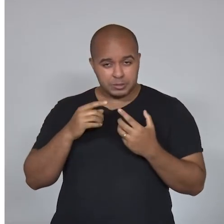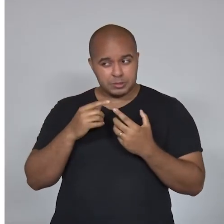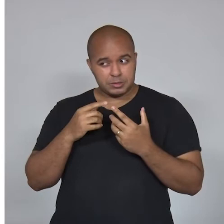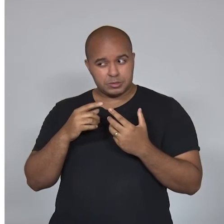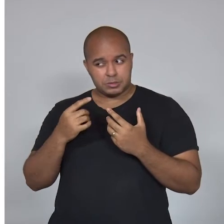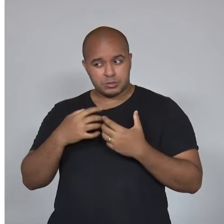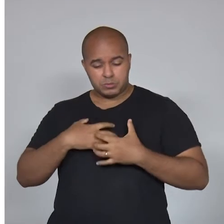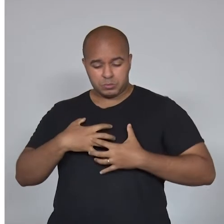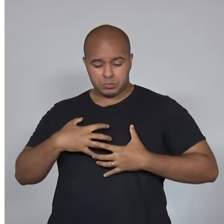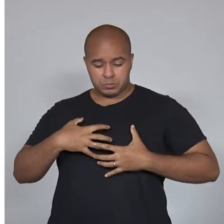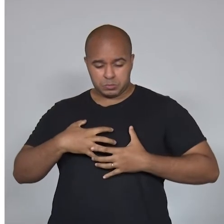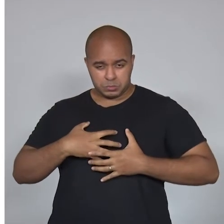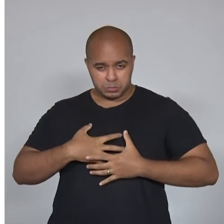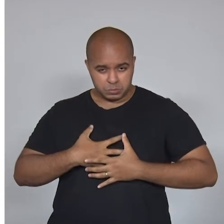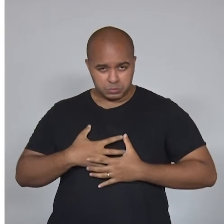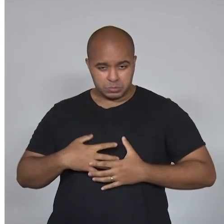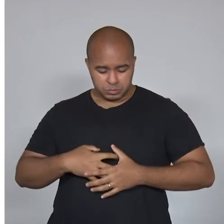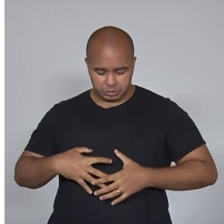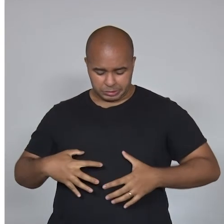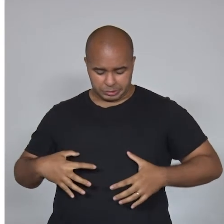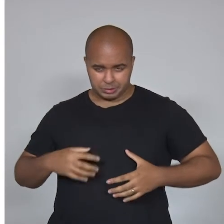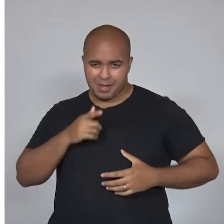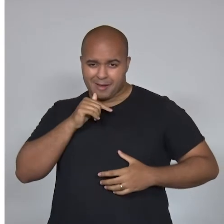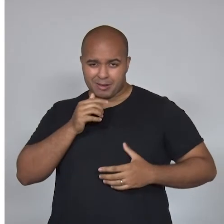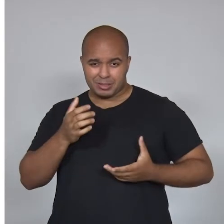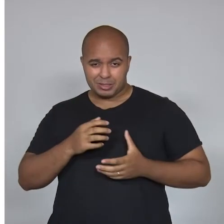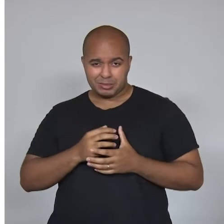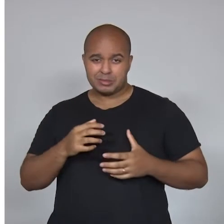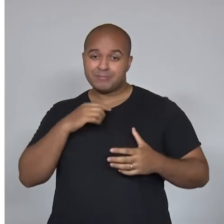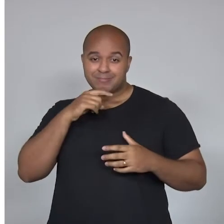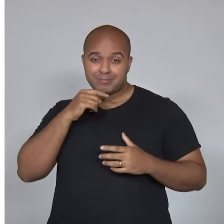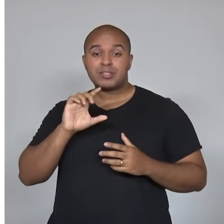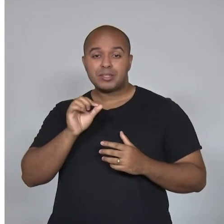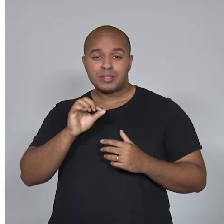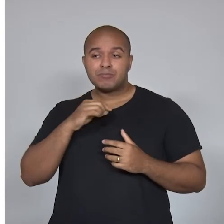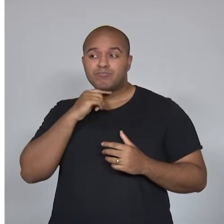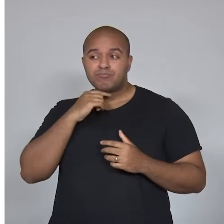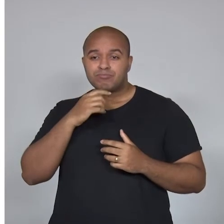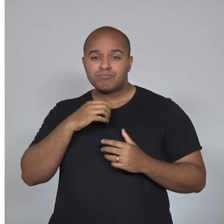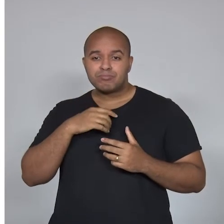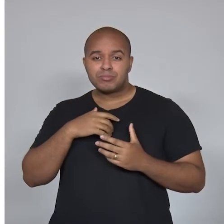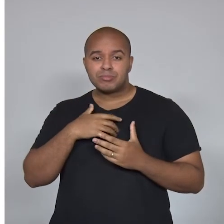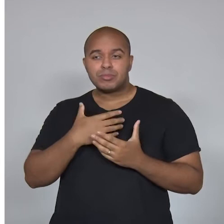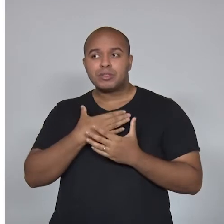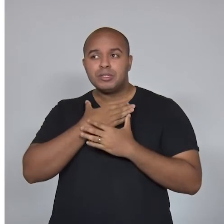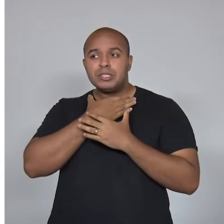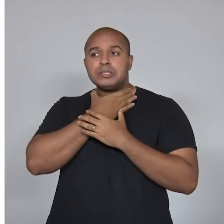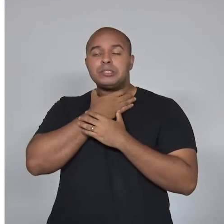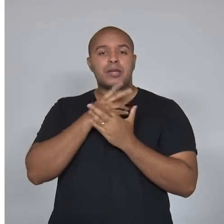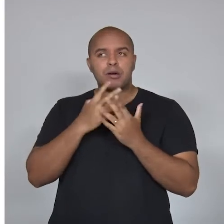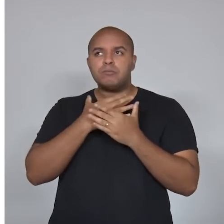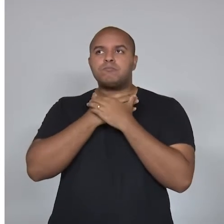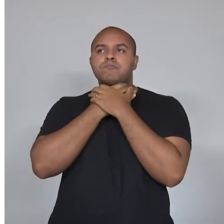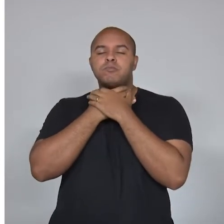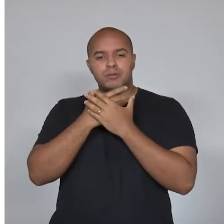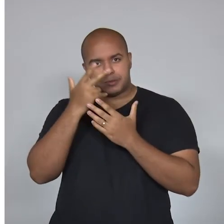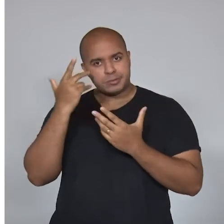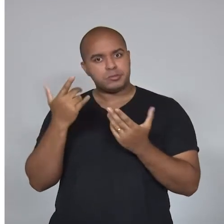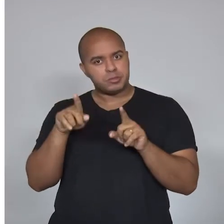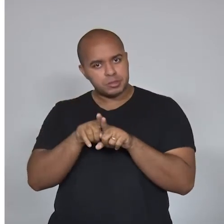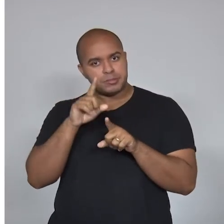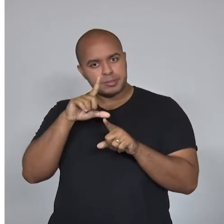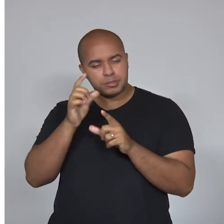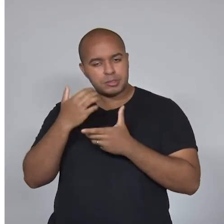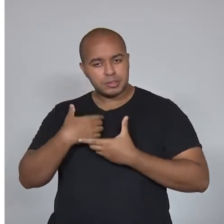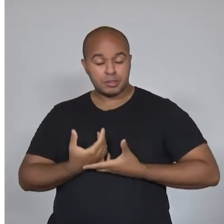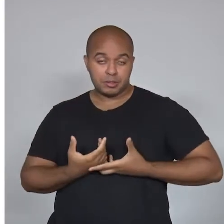Os pulmões poderiam até se encher de líquido, o que lentamente sufocava as vítimas.